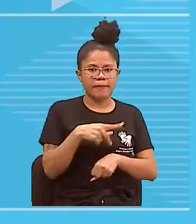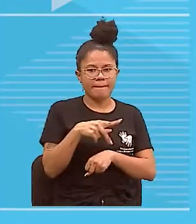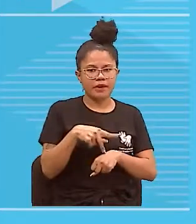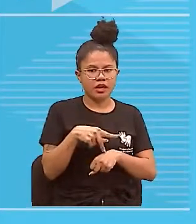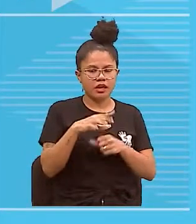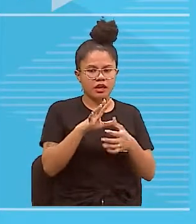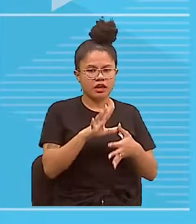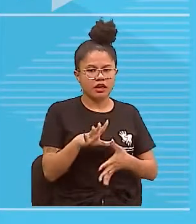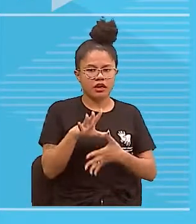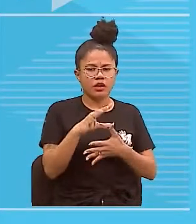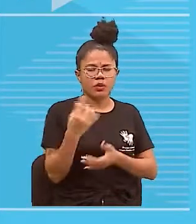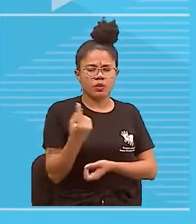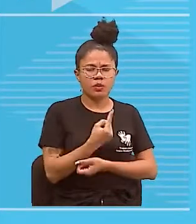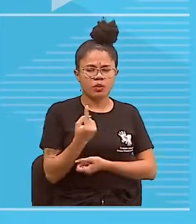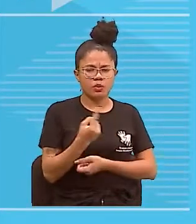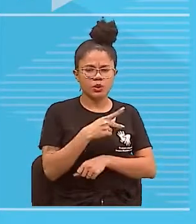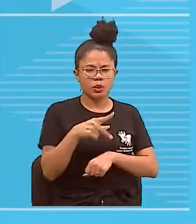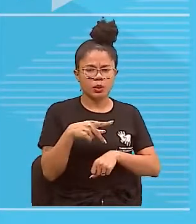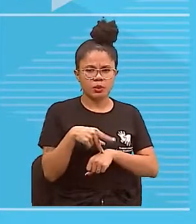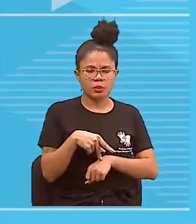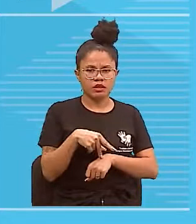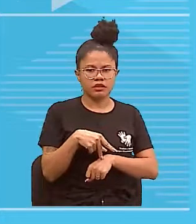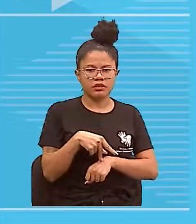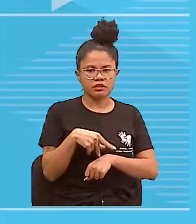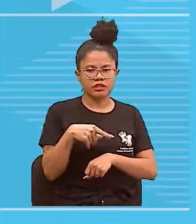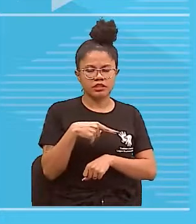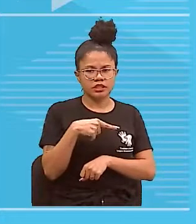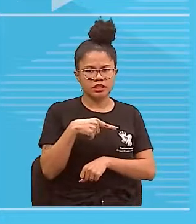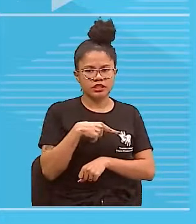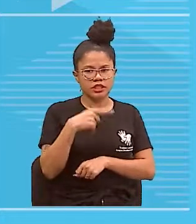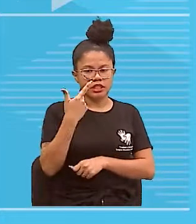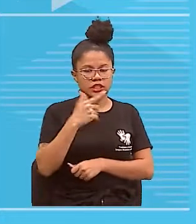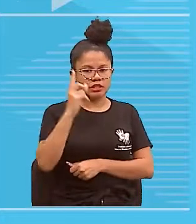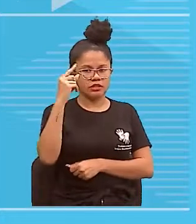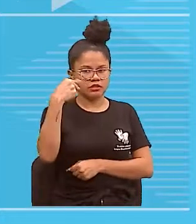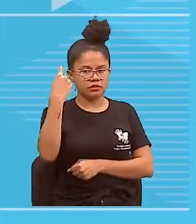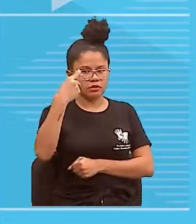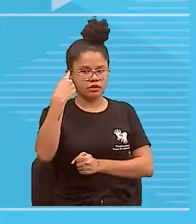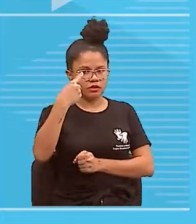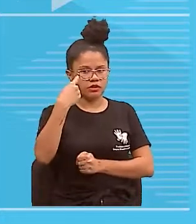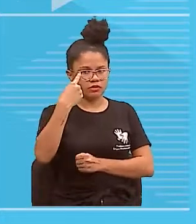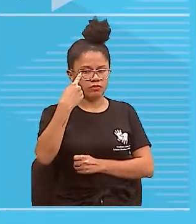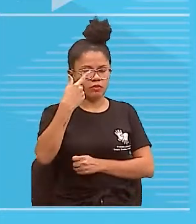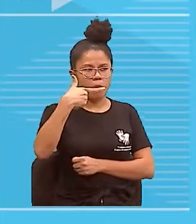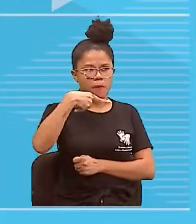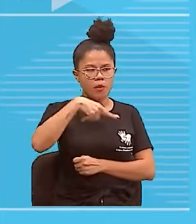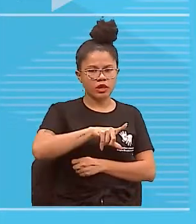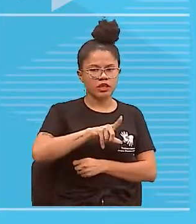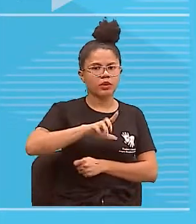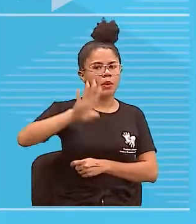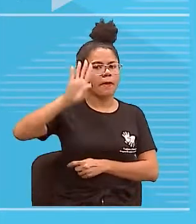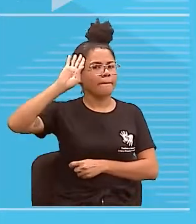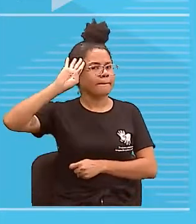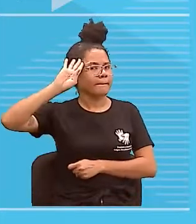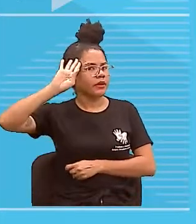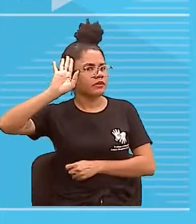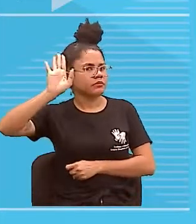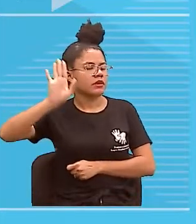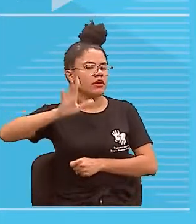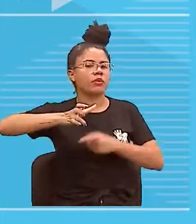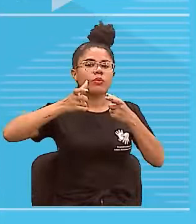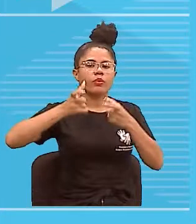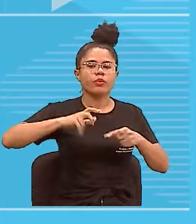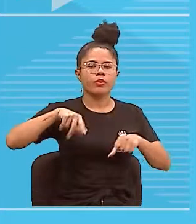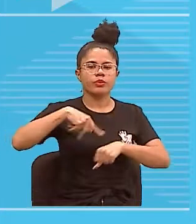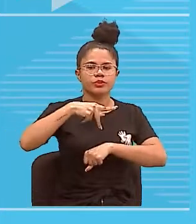fora da América que tem espanhol como língua mãe língua oficial é